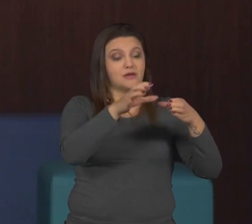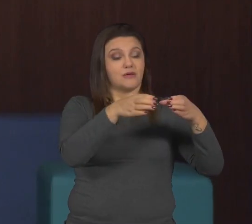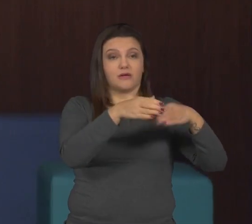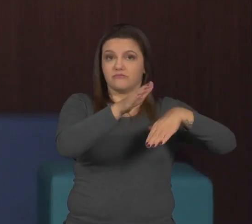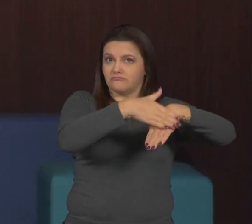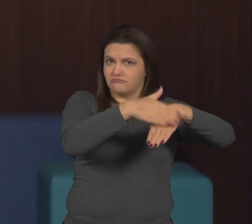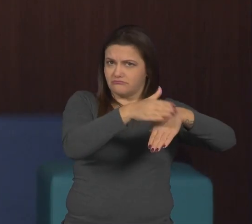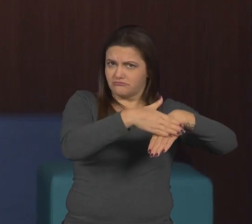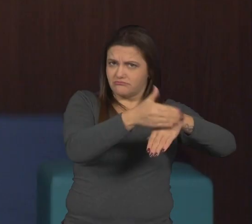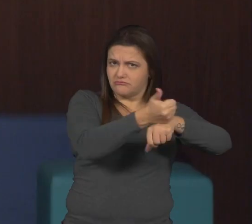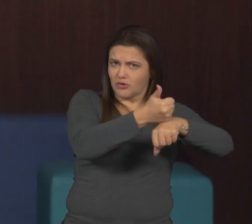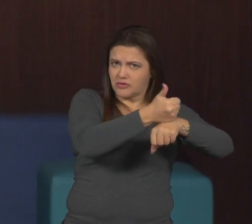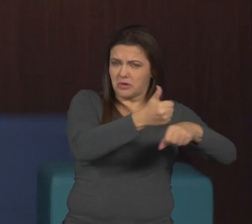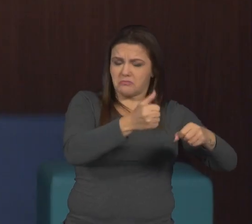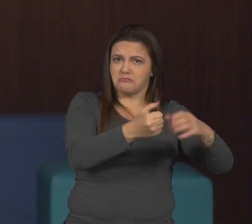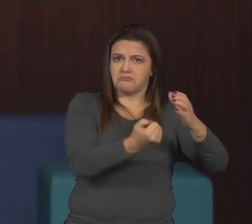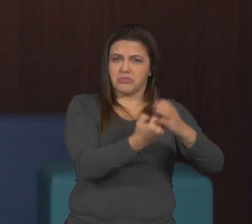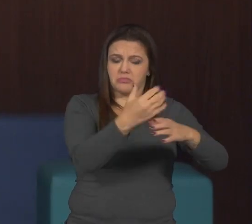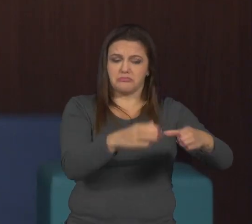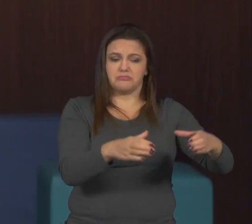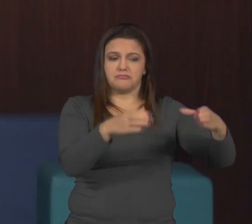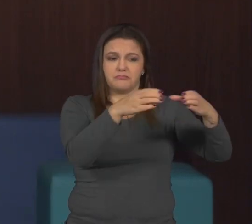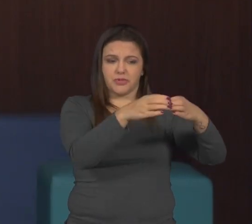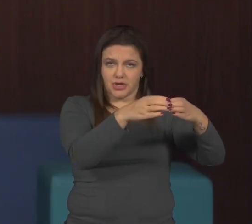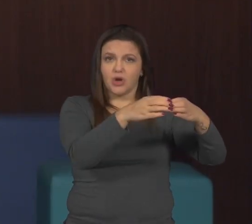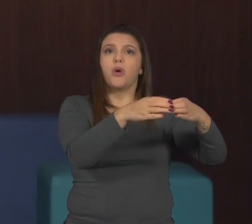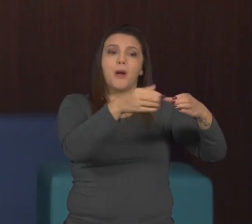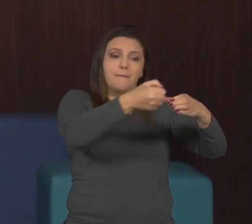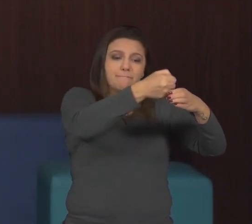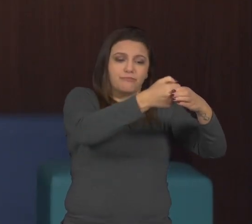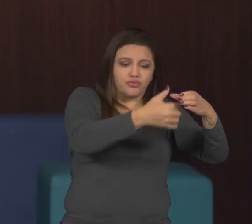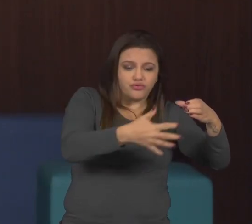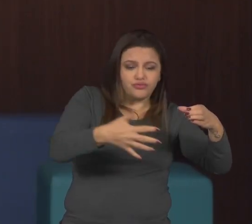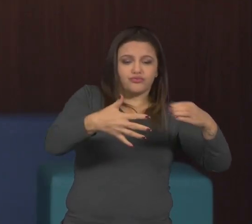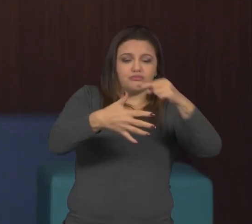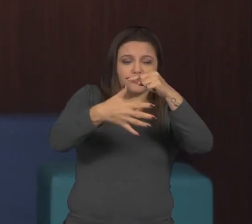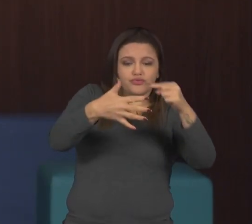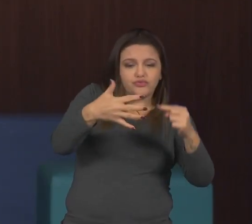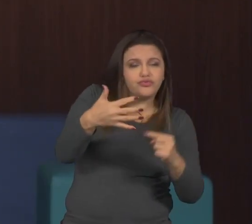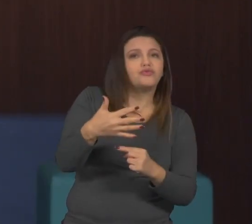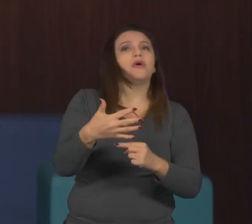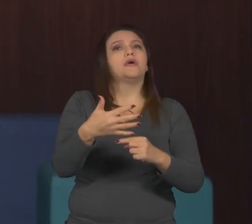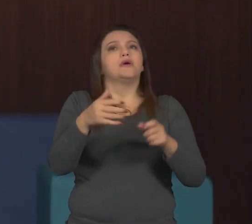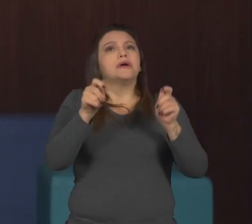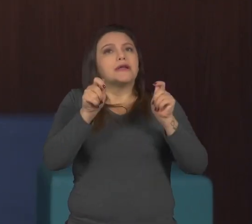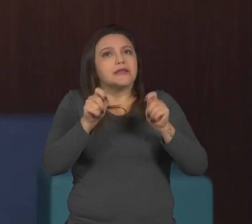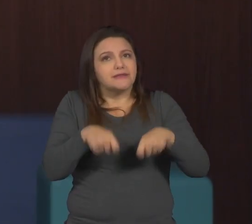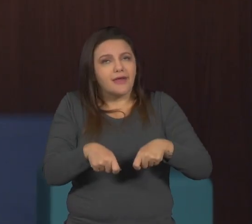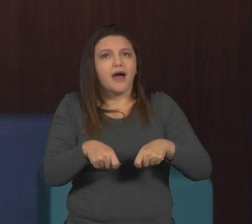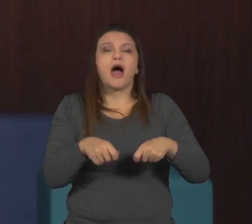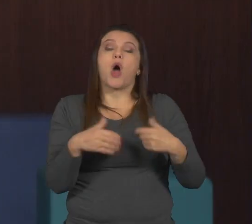alguém e reaproveito aquela classe. Ou métodos